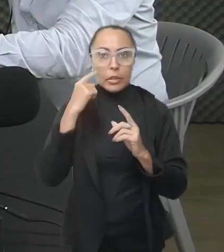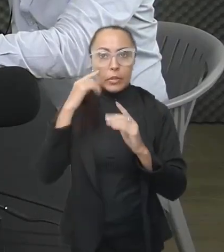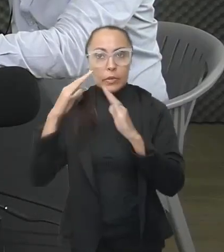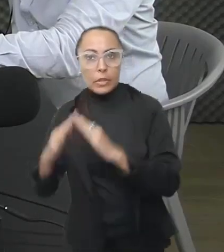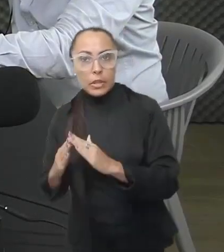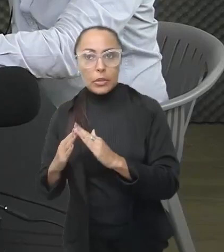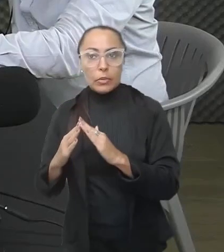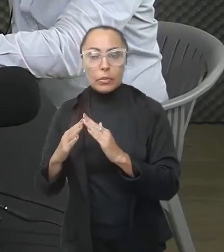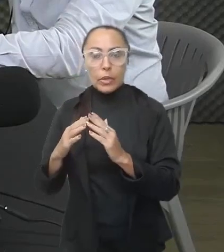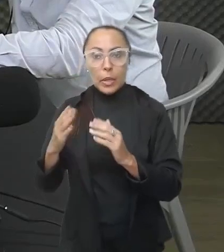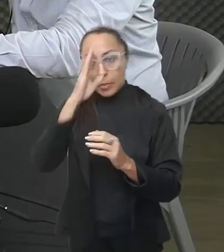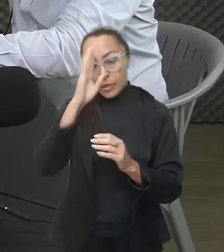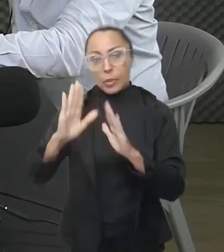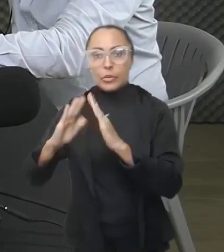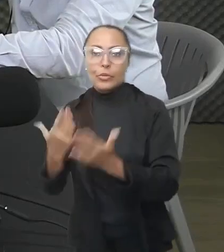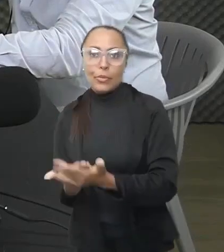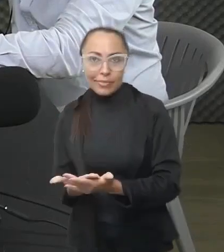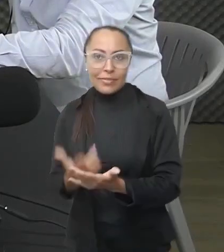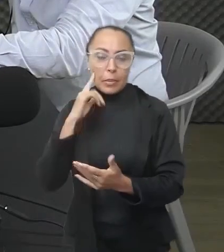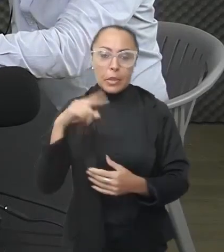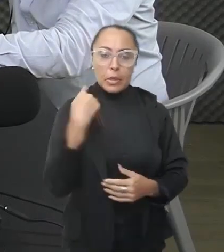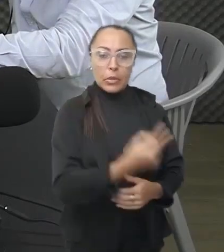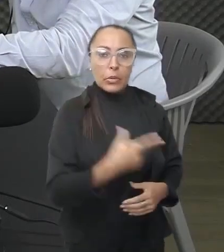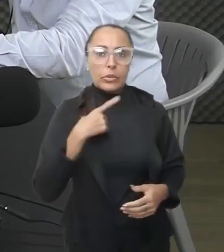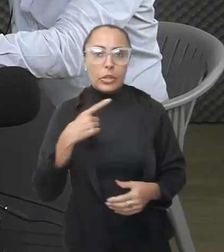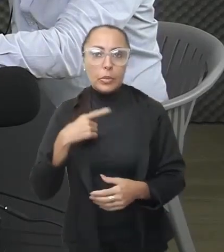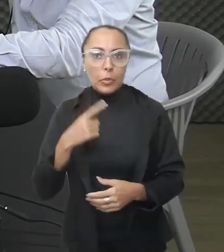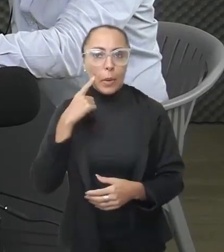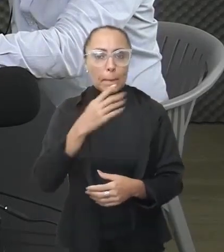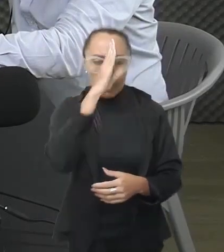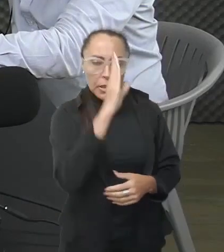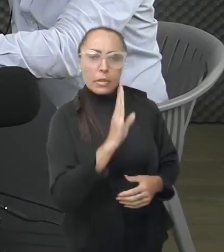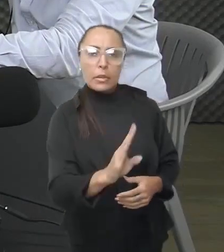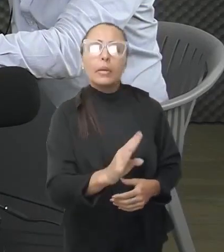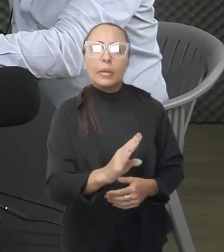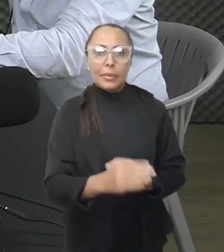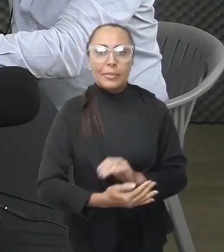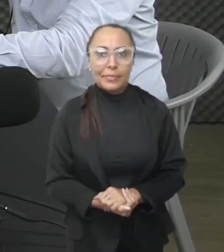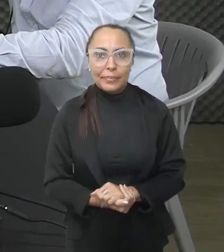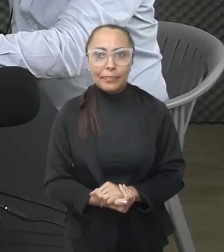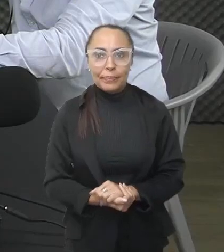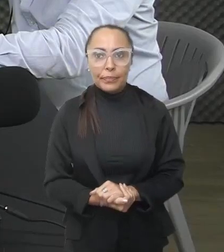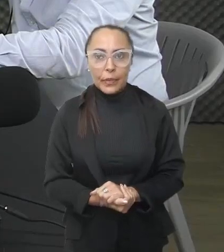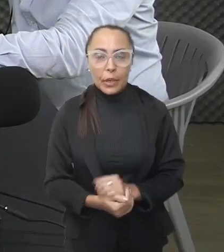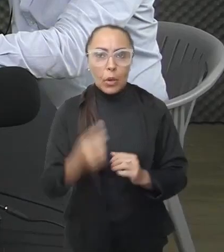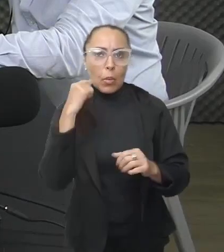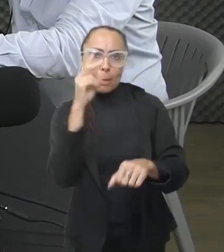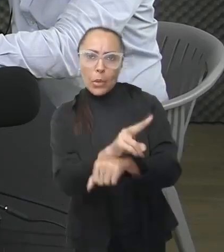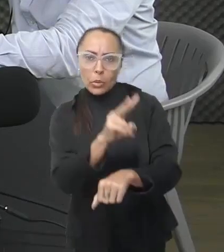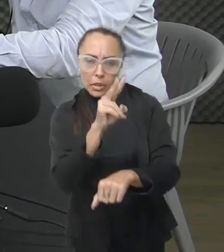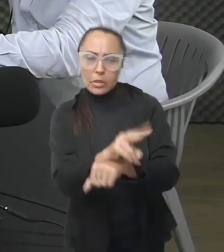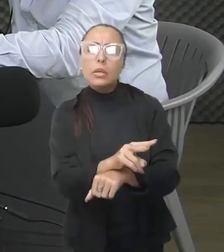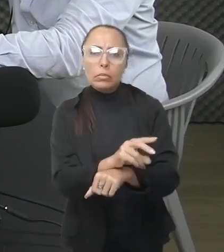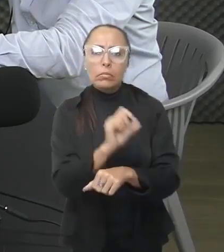e principalmente escola. Para que nós tenhamos uma rede, principalmente, de retaguarda, proteção